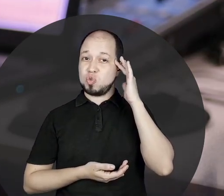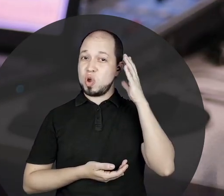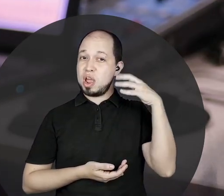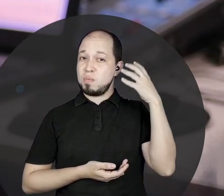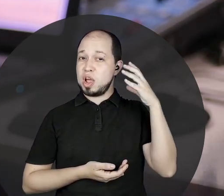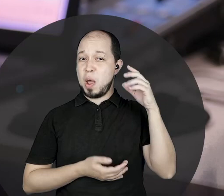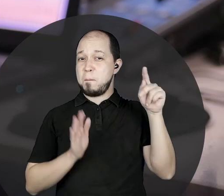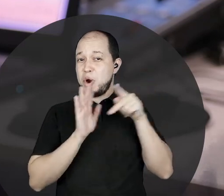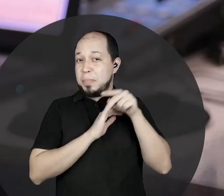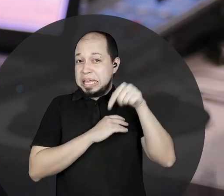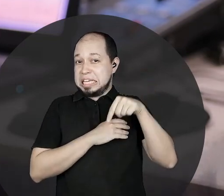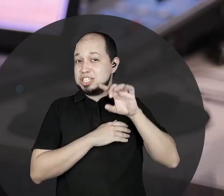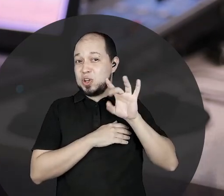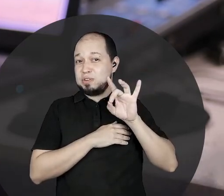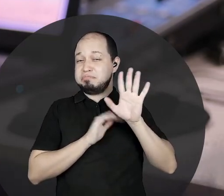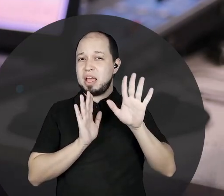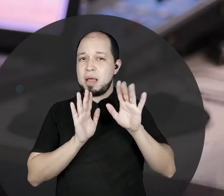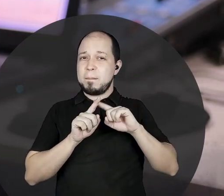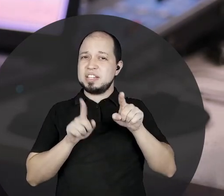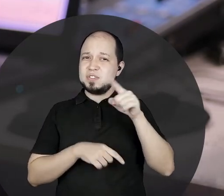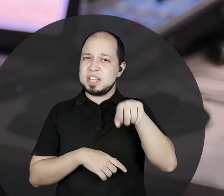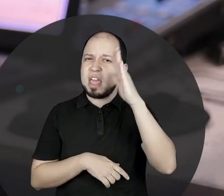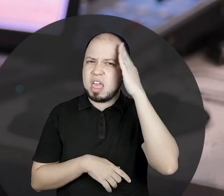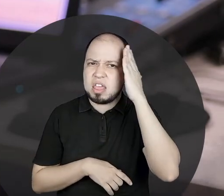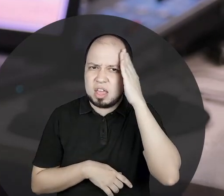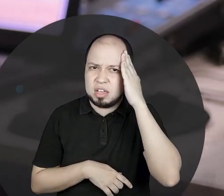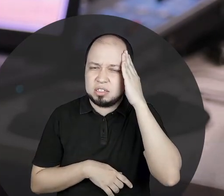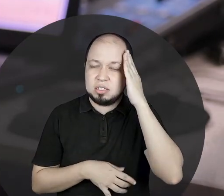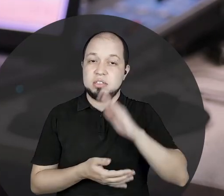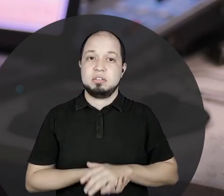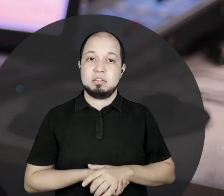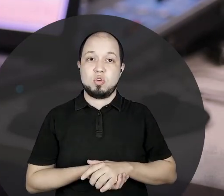Eu acho que agora o áudio está só daqui, não estou mais capturando ali. Mas enfim, deu para entender, né?